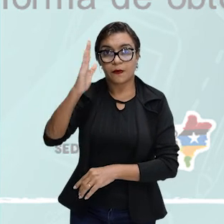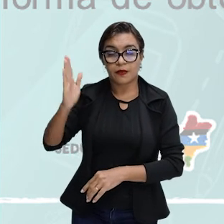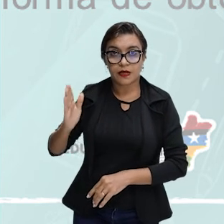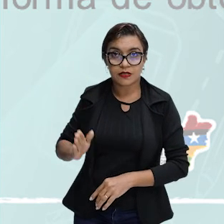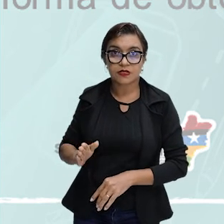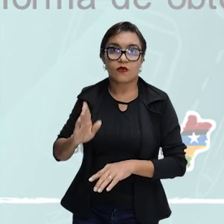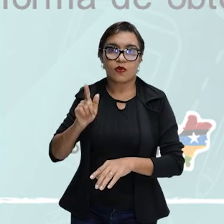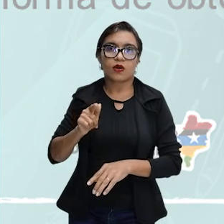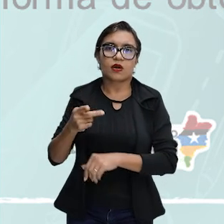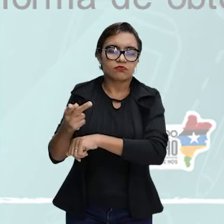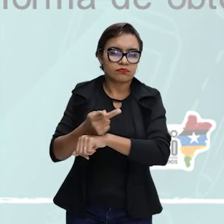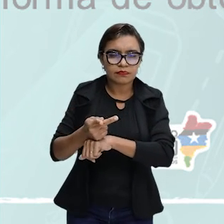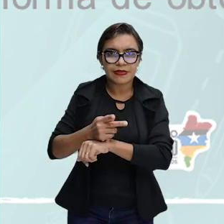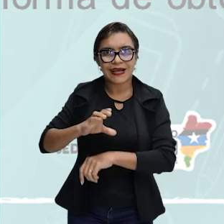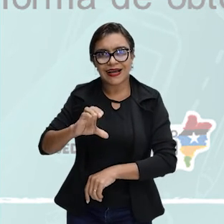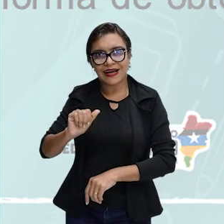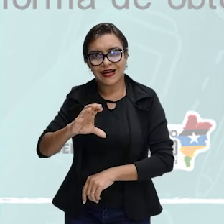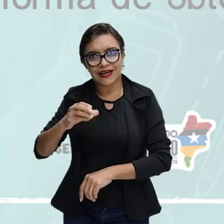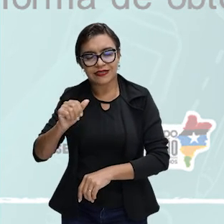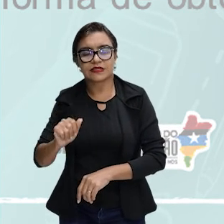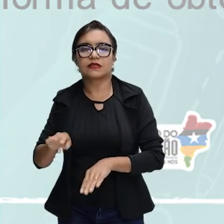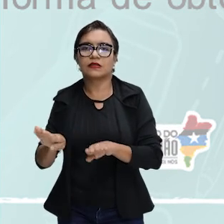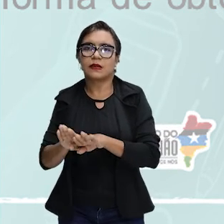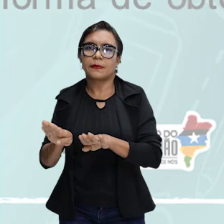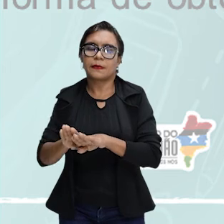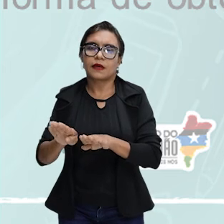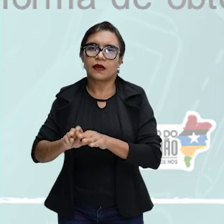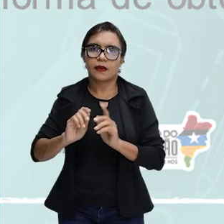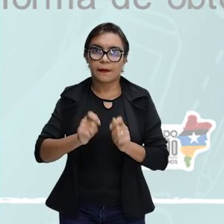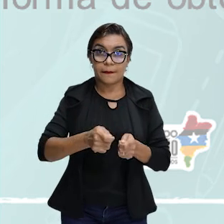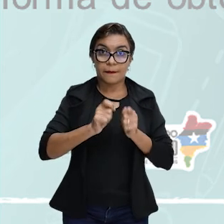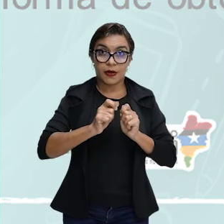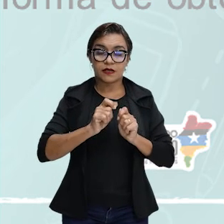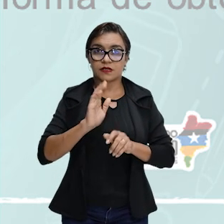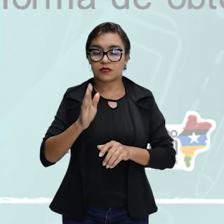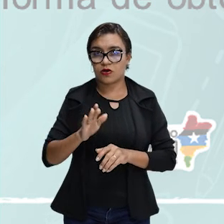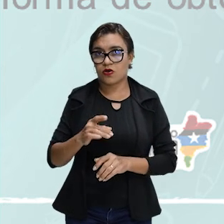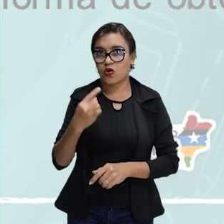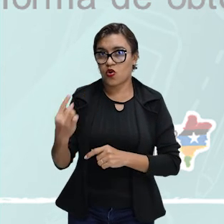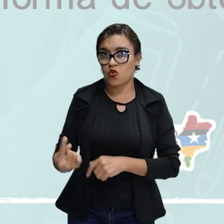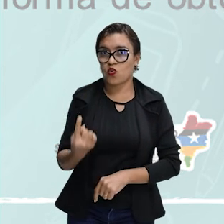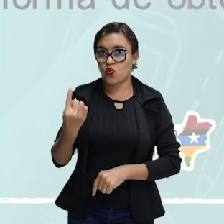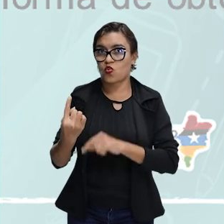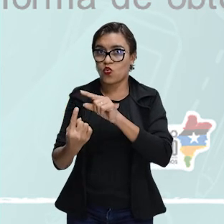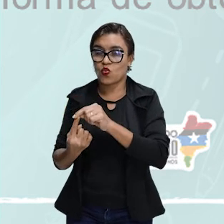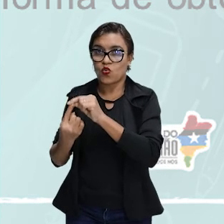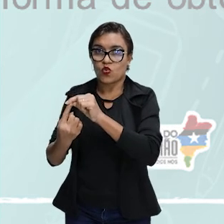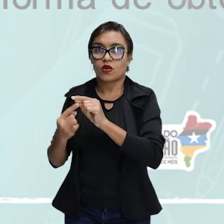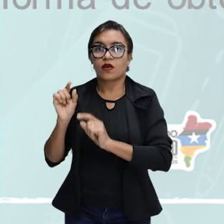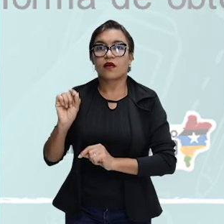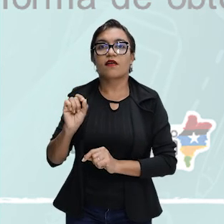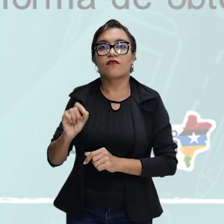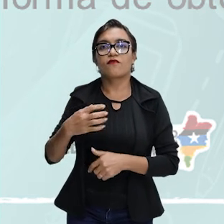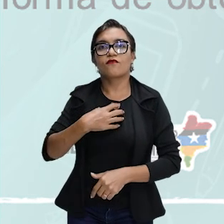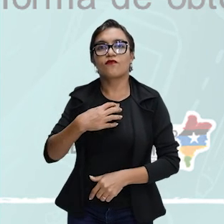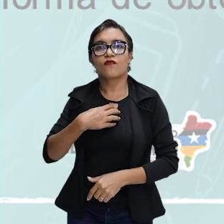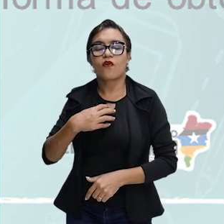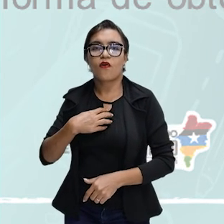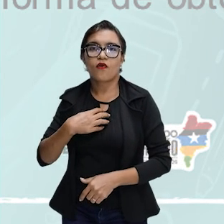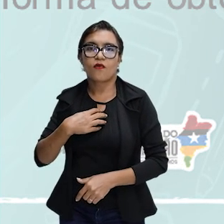caça a comunidades tradicionais, como os indígenas, e regiões onde é considerada a única forma de obter a proteína animal, ou